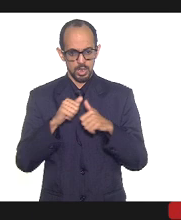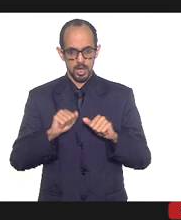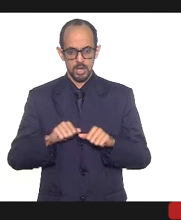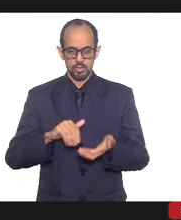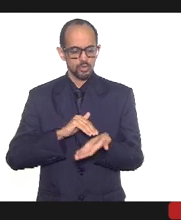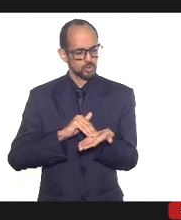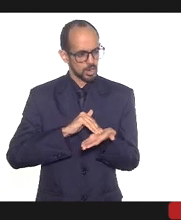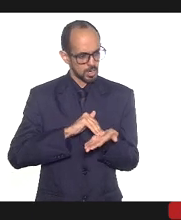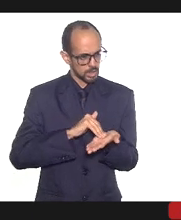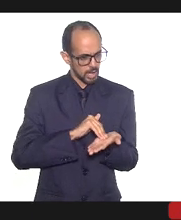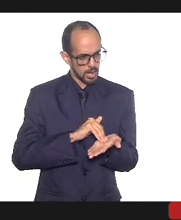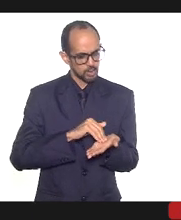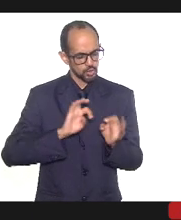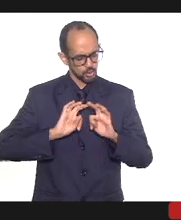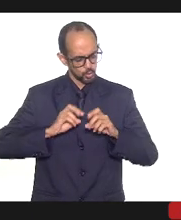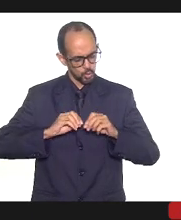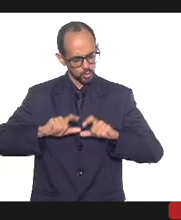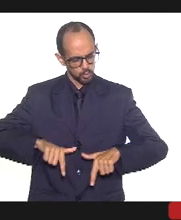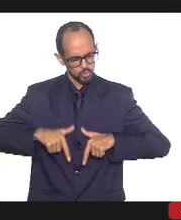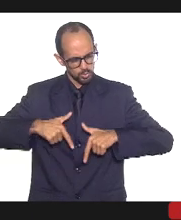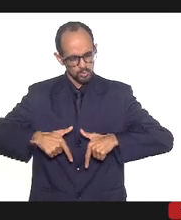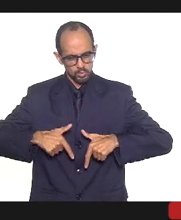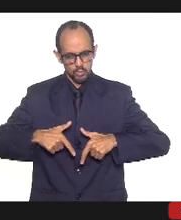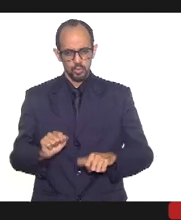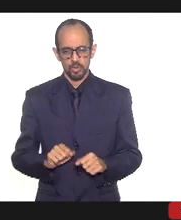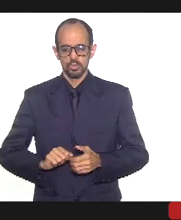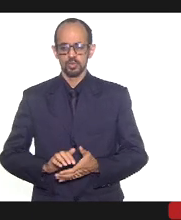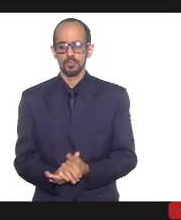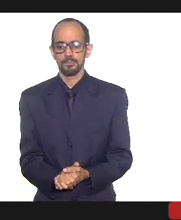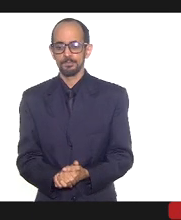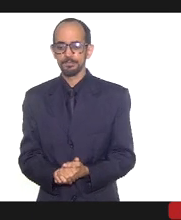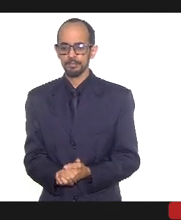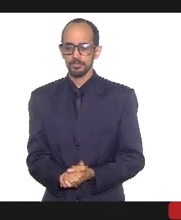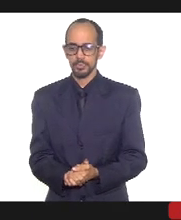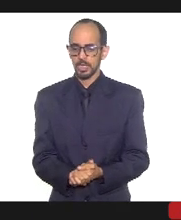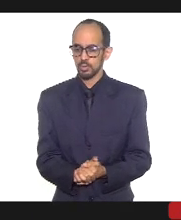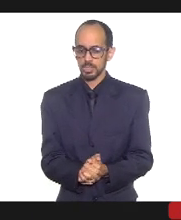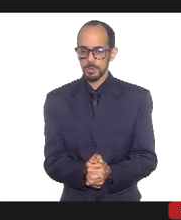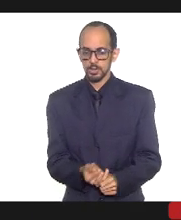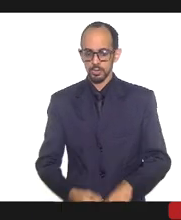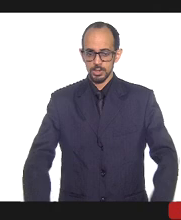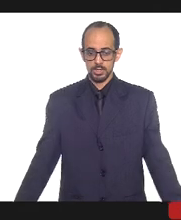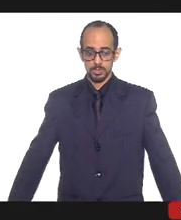o esforço também que tem sido feito. Eu vim aqui